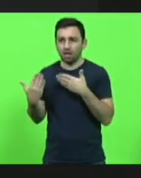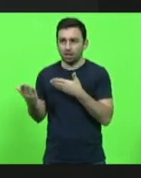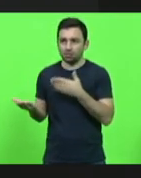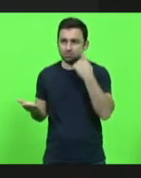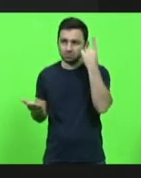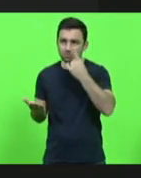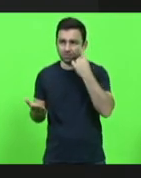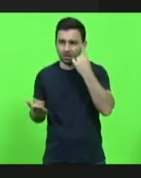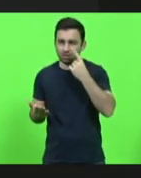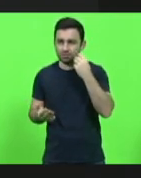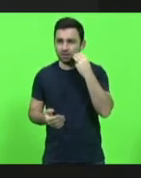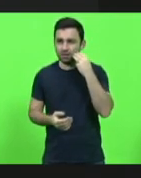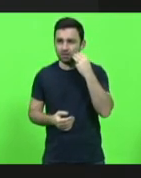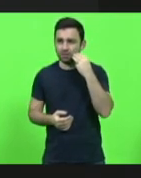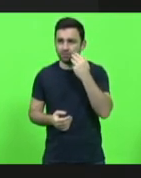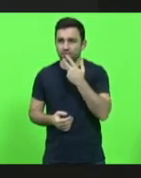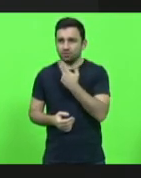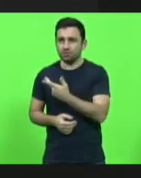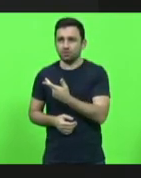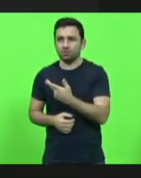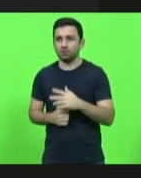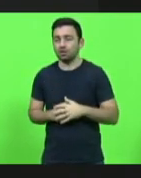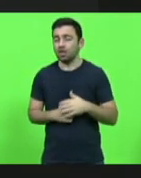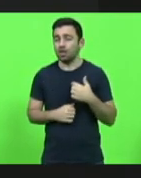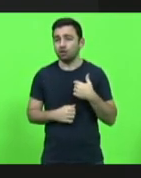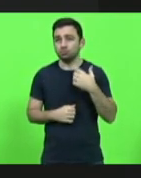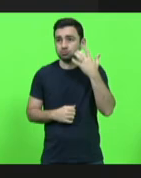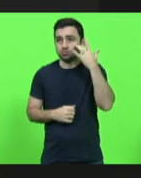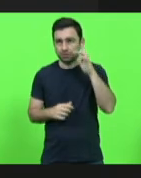Não sei se... Eu estou chegando agora, não sei se é possível.